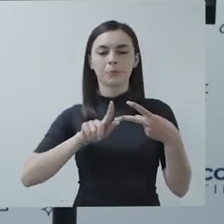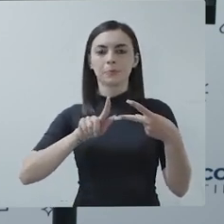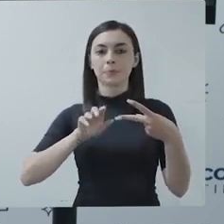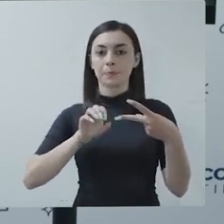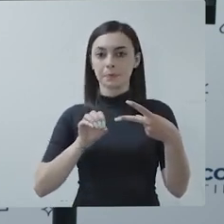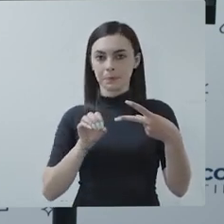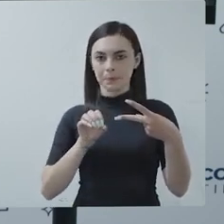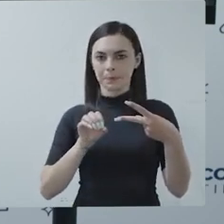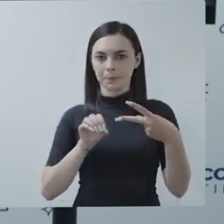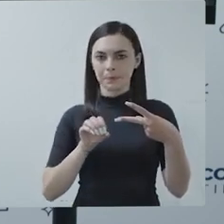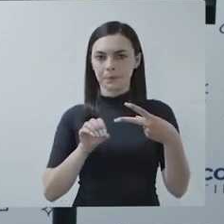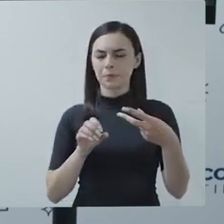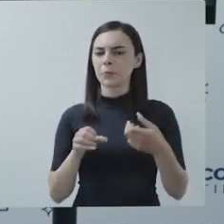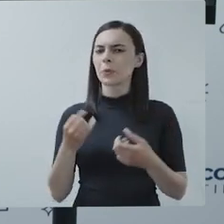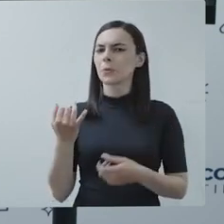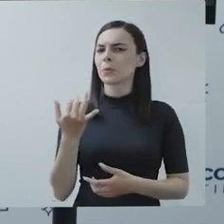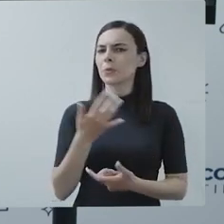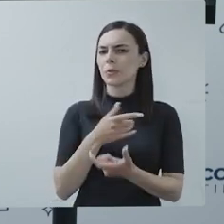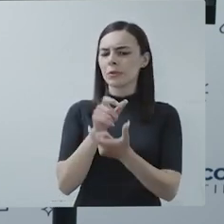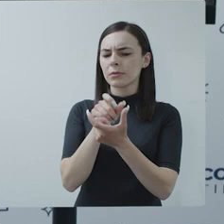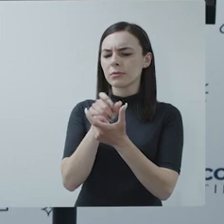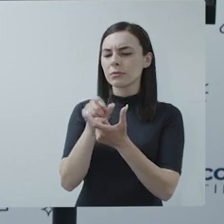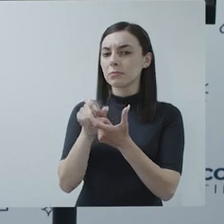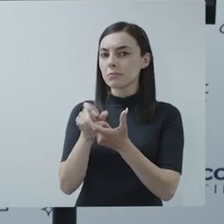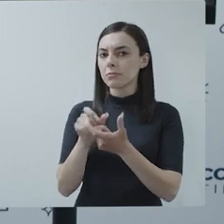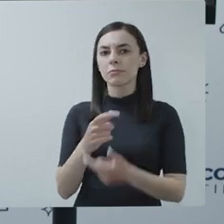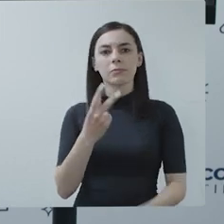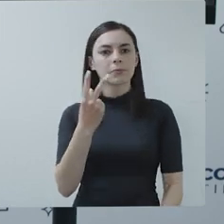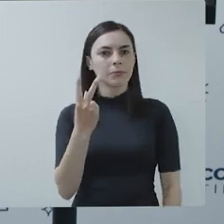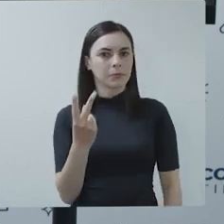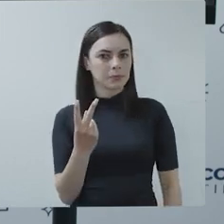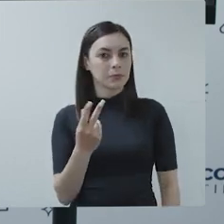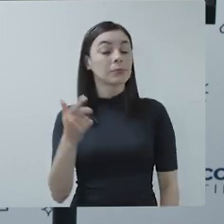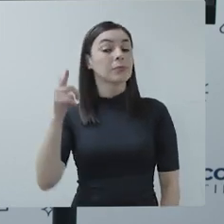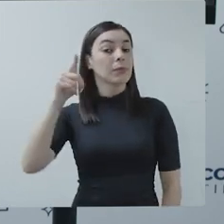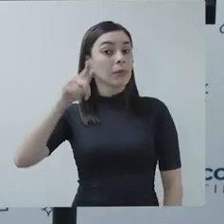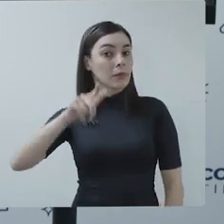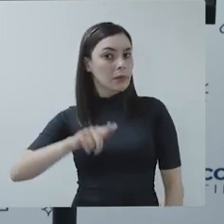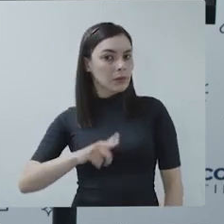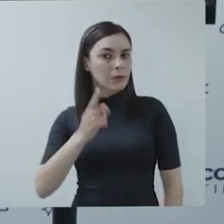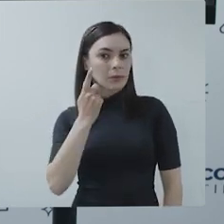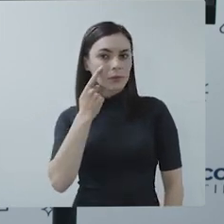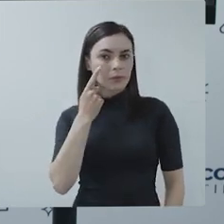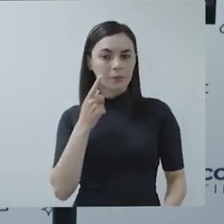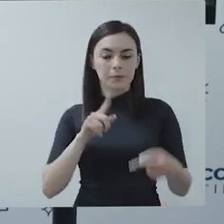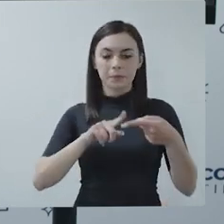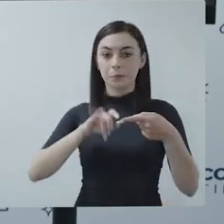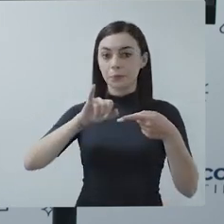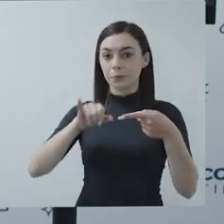Jogo. Quantas sílabas? Duas sílabas. De novo, olhem lá.